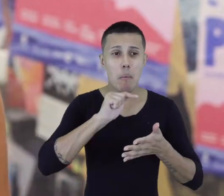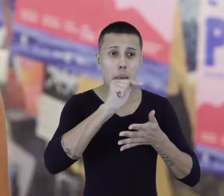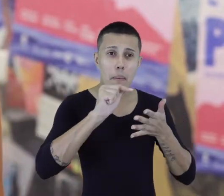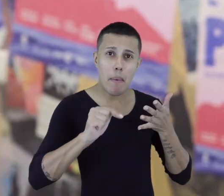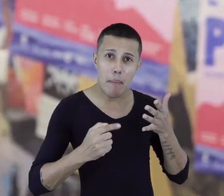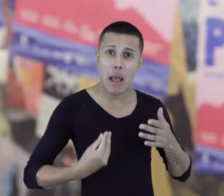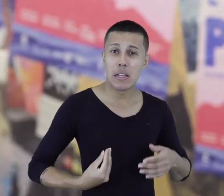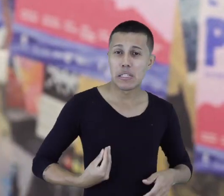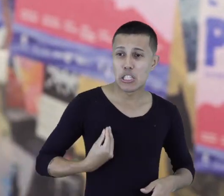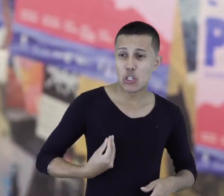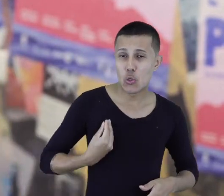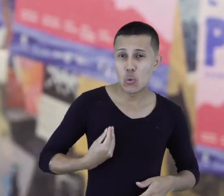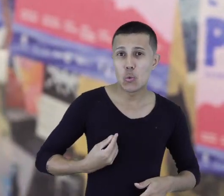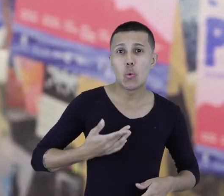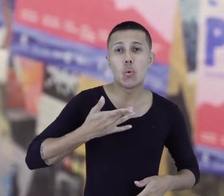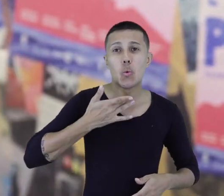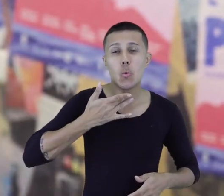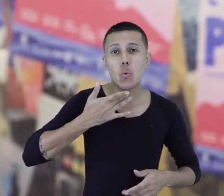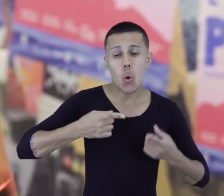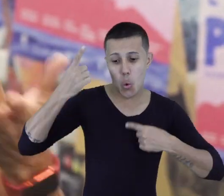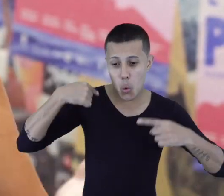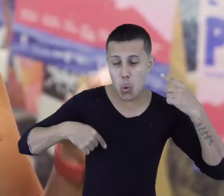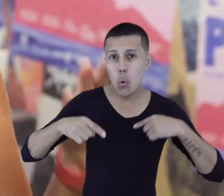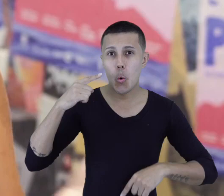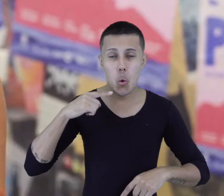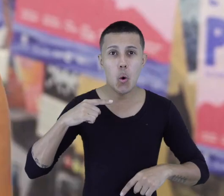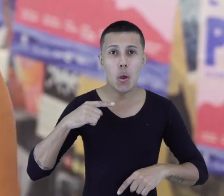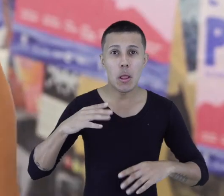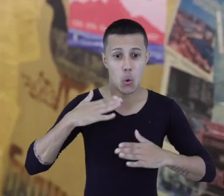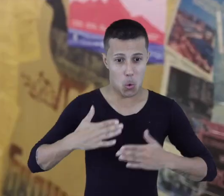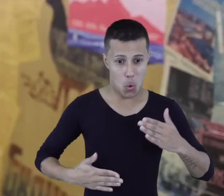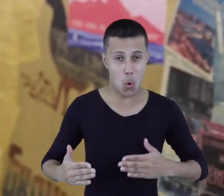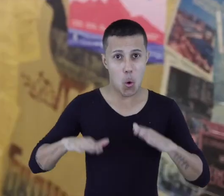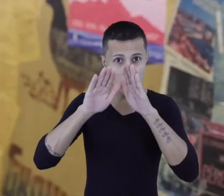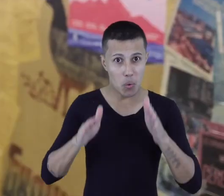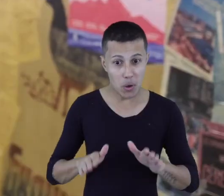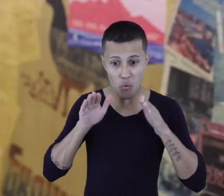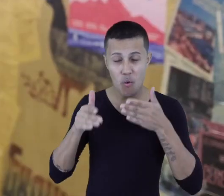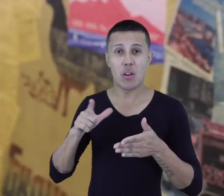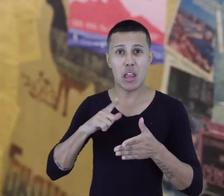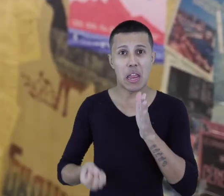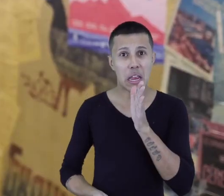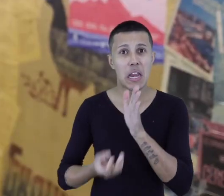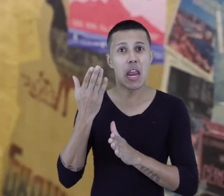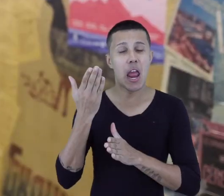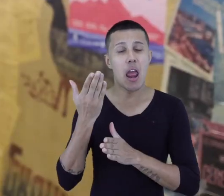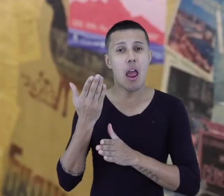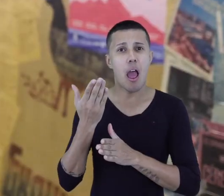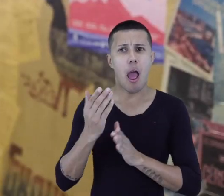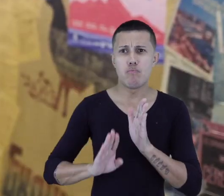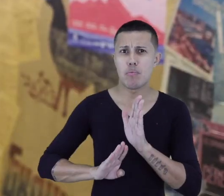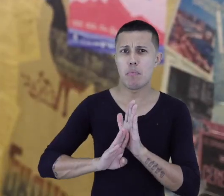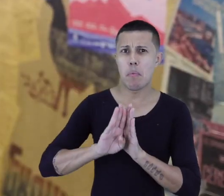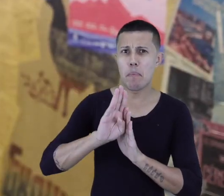oscilações hormonais, além de cuidados muito específicos, envolvem o corpo feminino. E de olho nisso, tem crescido o número de